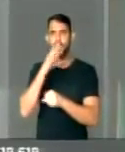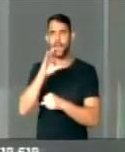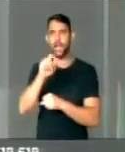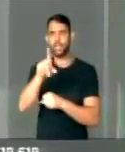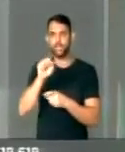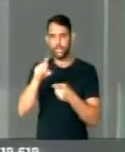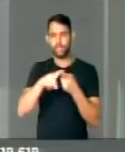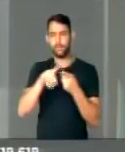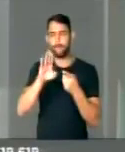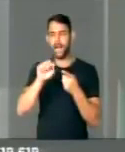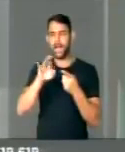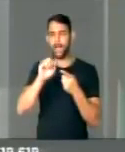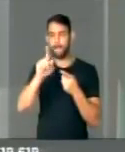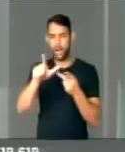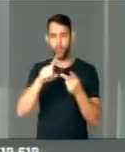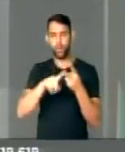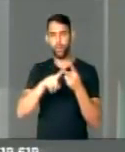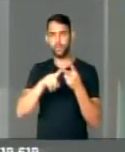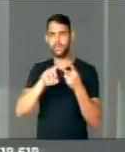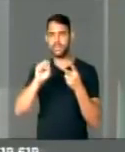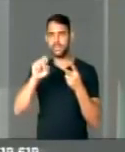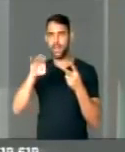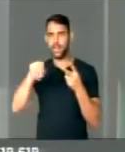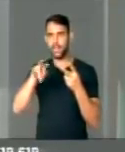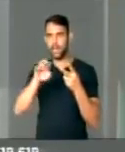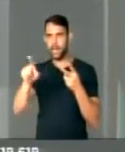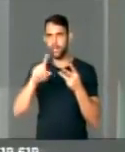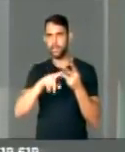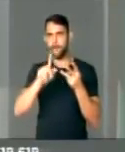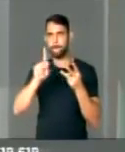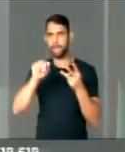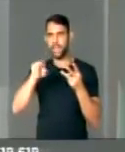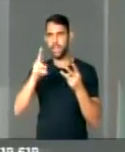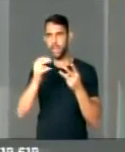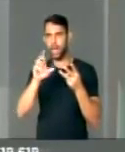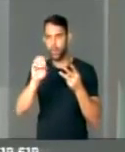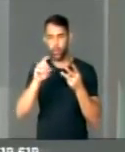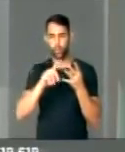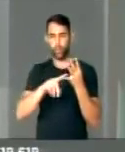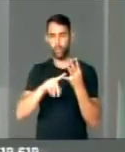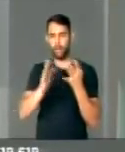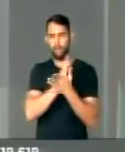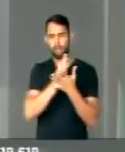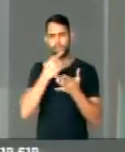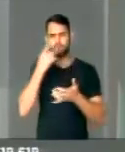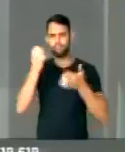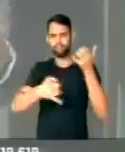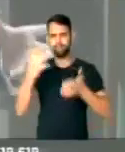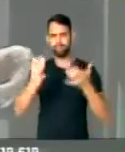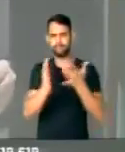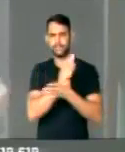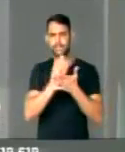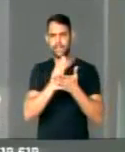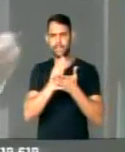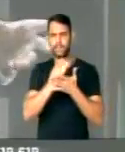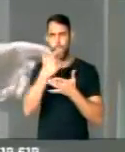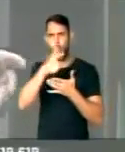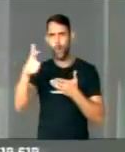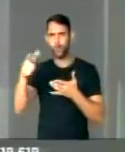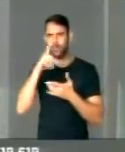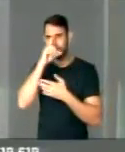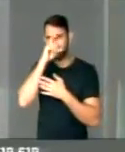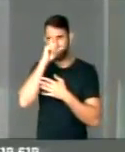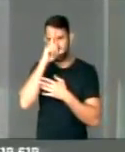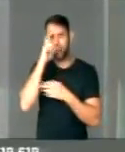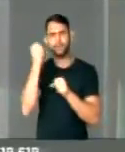Caxias, vou citar o de Bacabal, vou citar o de Santo Inês, vou citar o de Pinheiro, para dar apenas alguns exemplos. Sem que falar o de Chapadinho, o de Balsas,